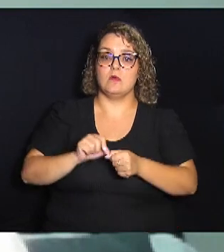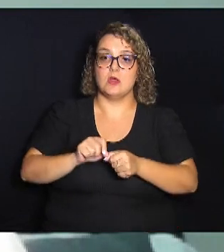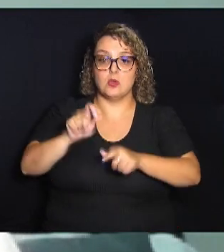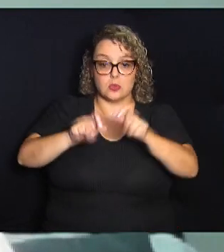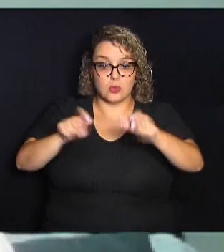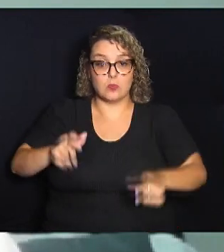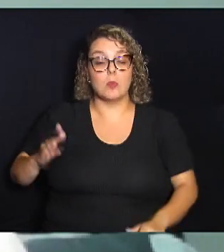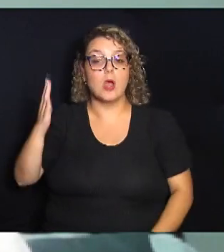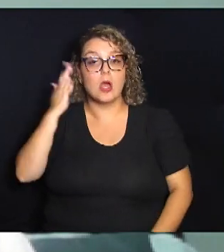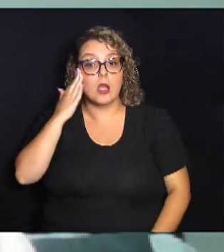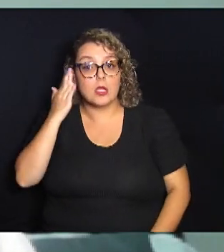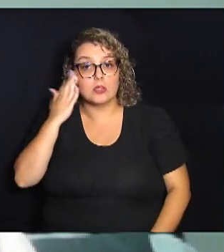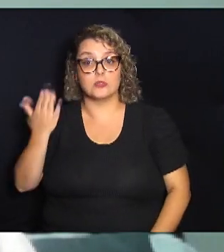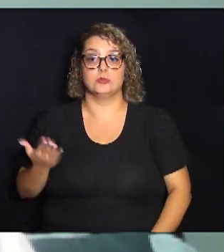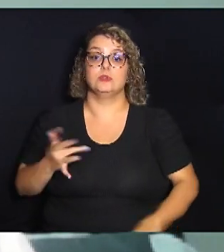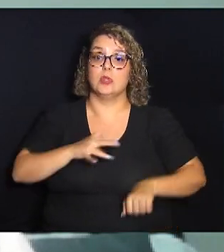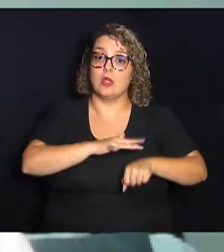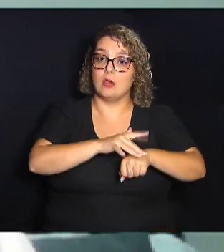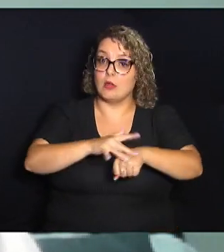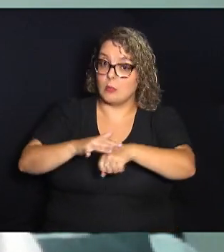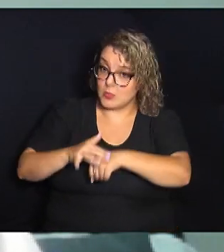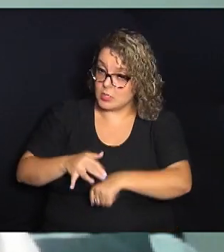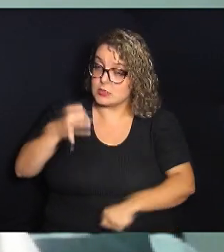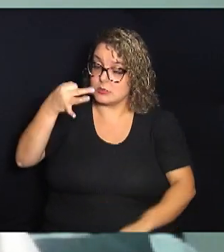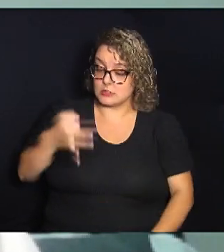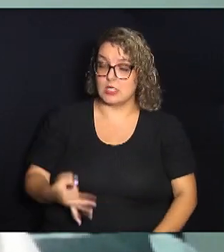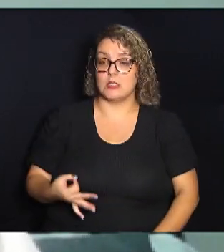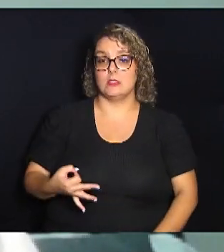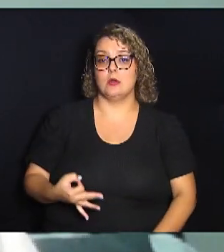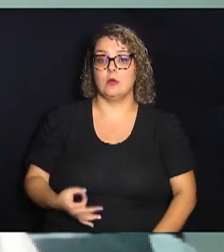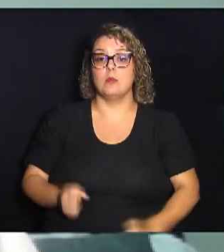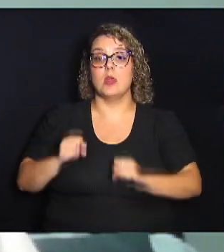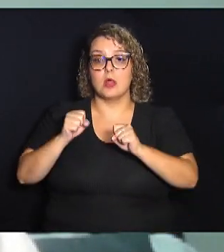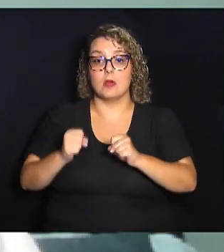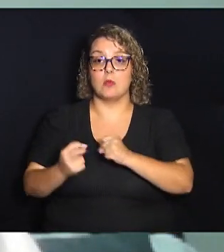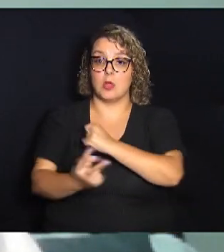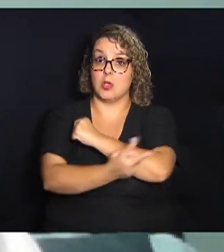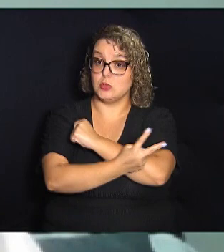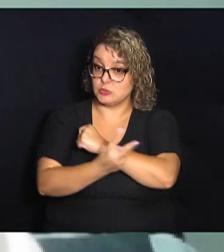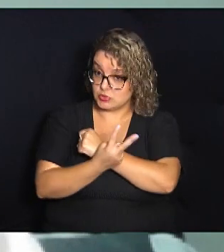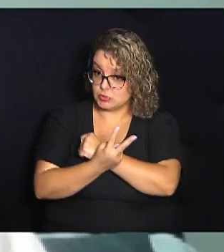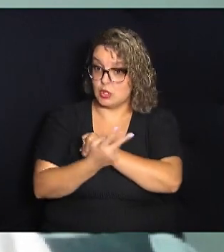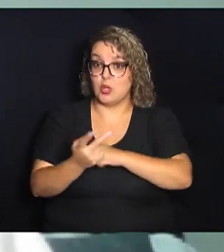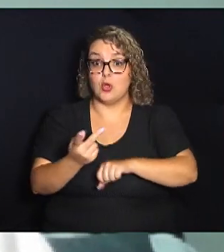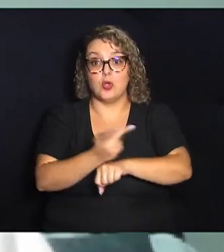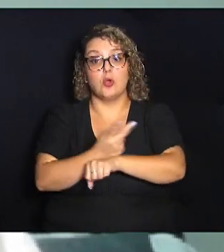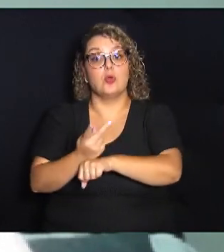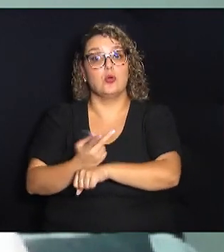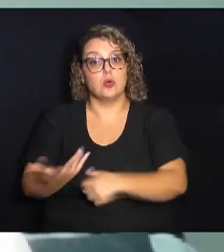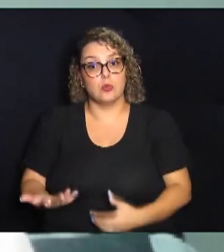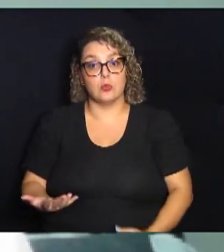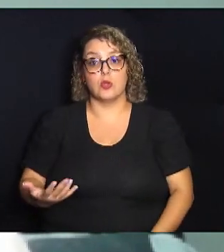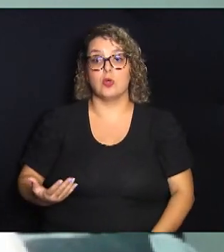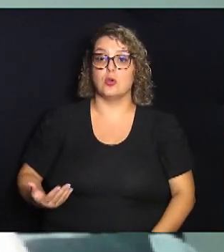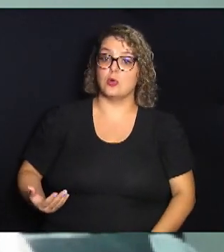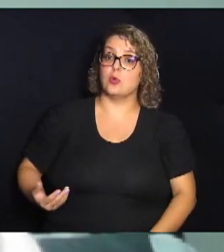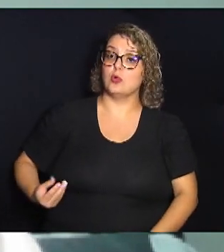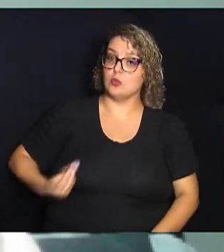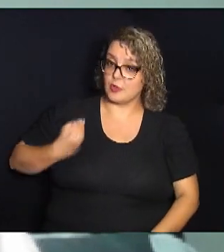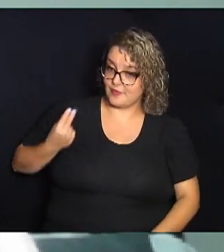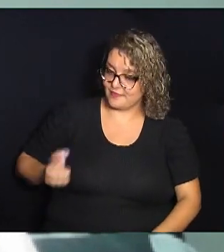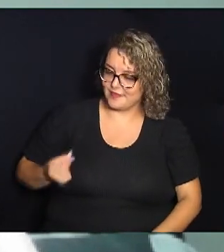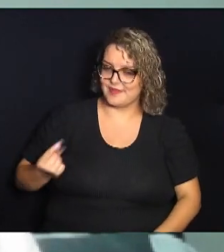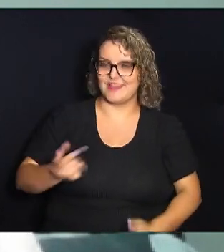pessoas entendam as patologias da maneira correta, para que elas se cuidem e que elas tenham uma vida longa e